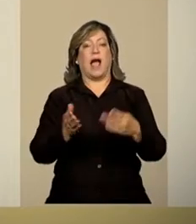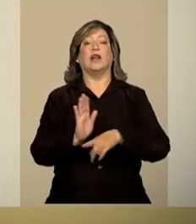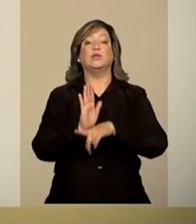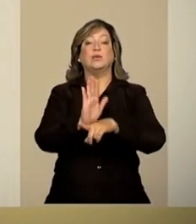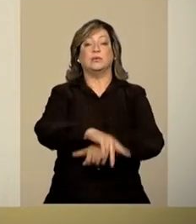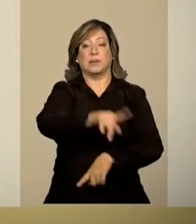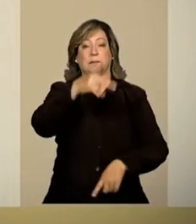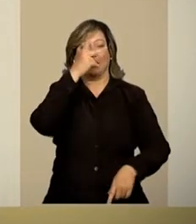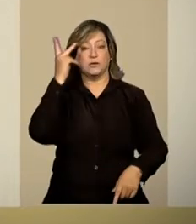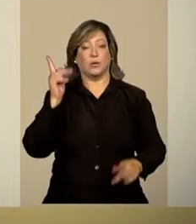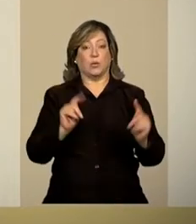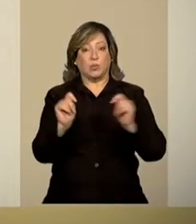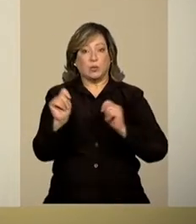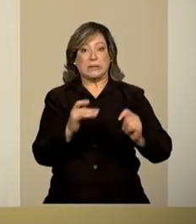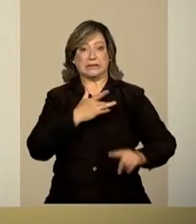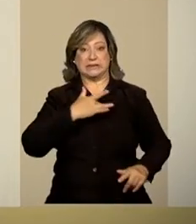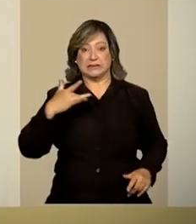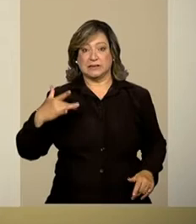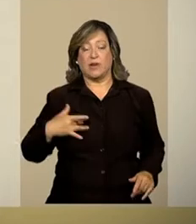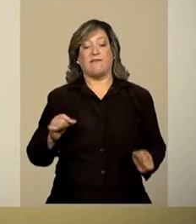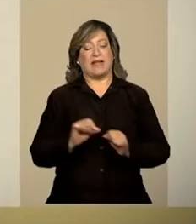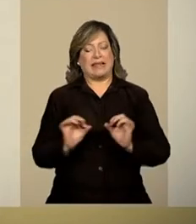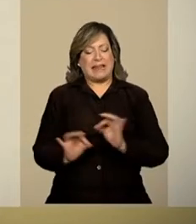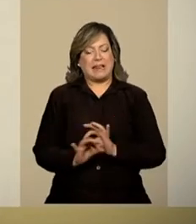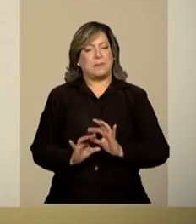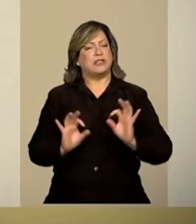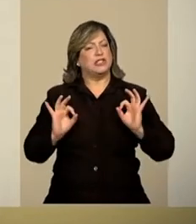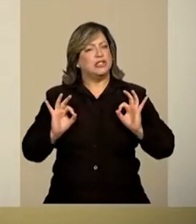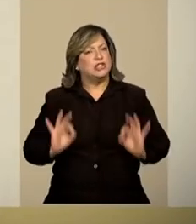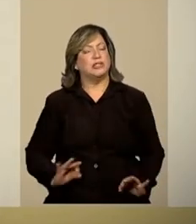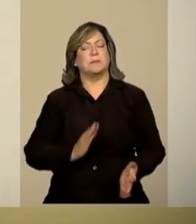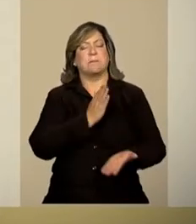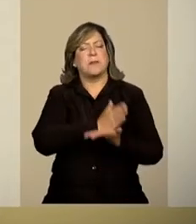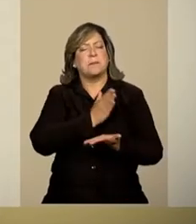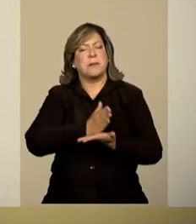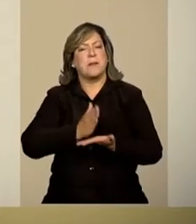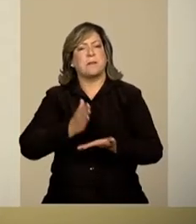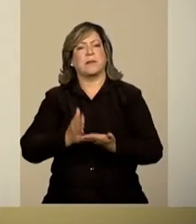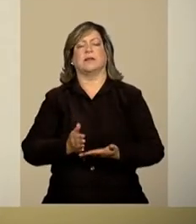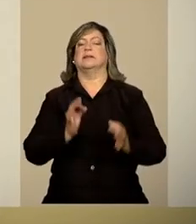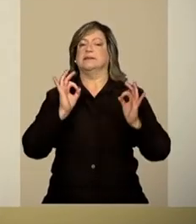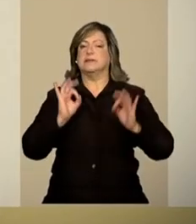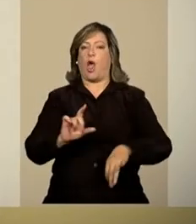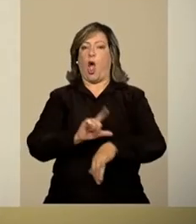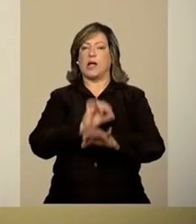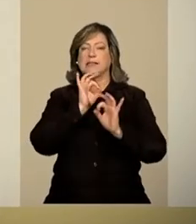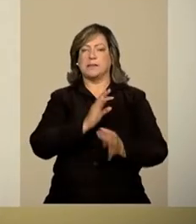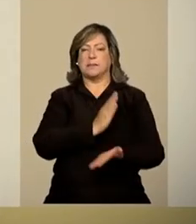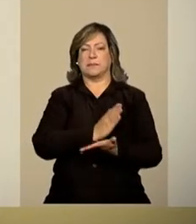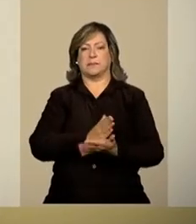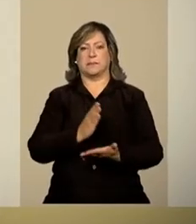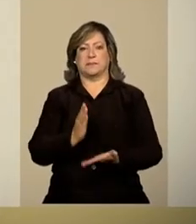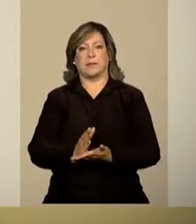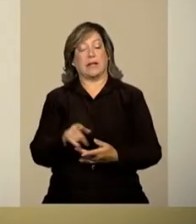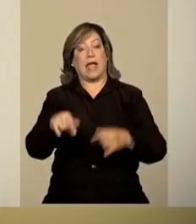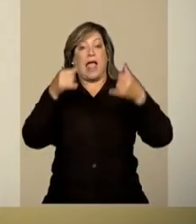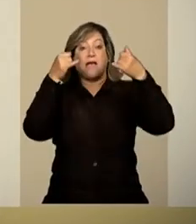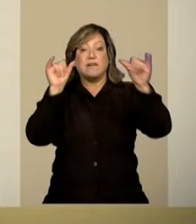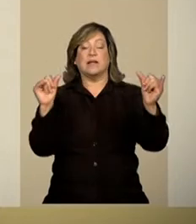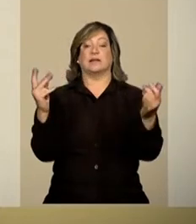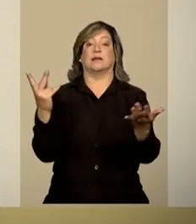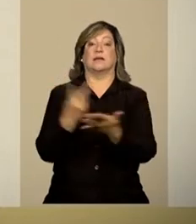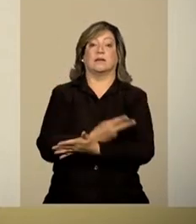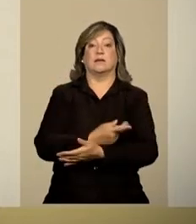a preservar a saúde a fazer o tratamento direitinho tomando cada dose na hora certa evita